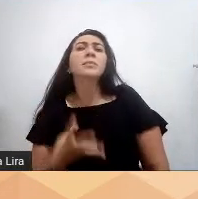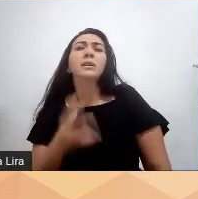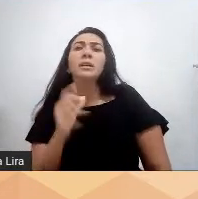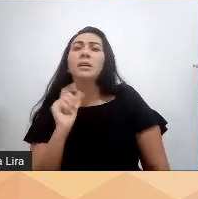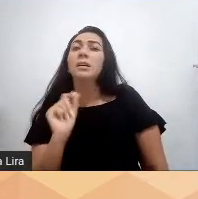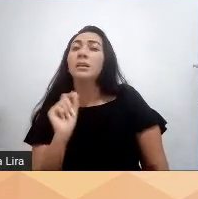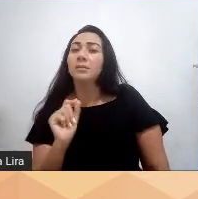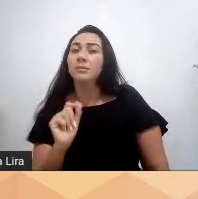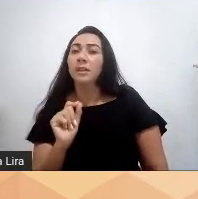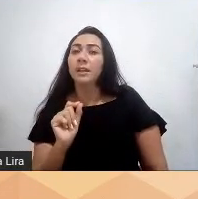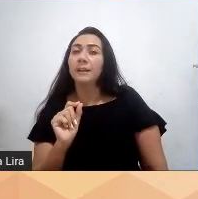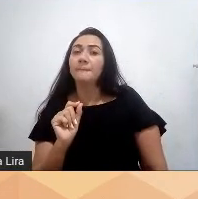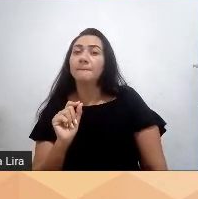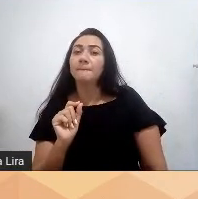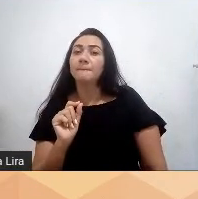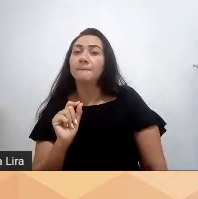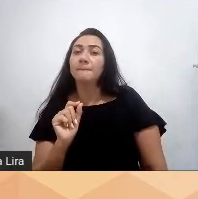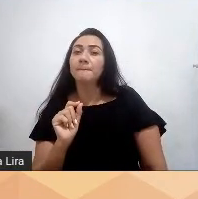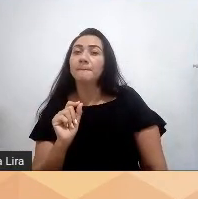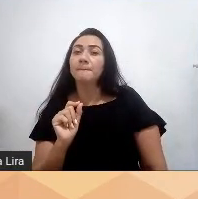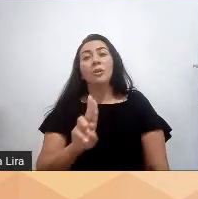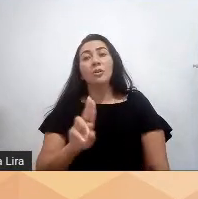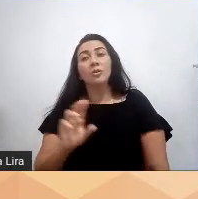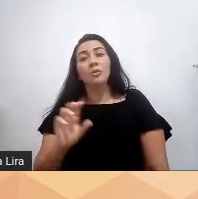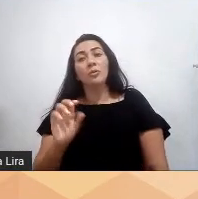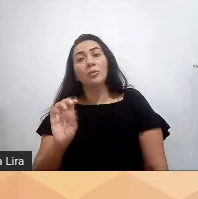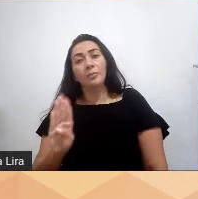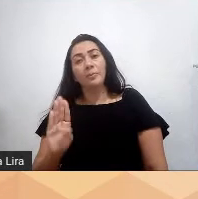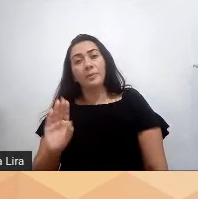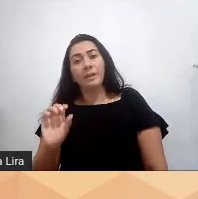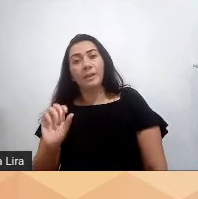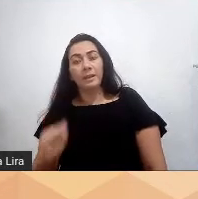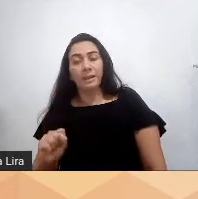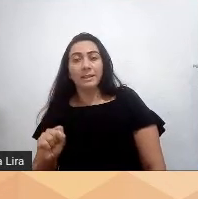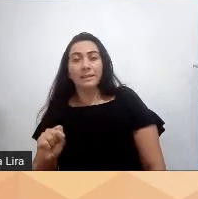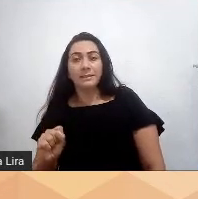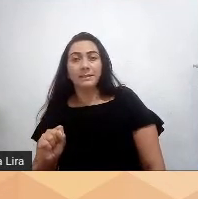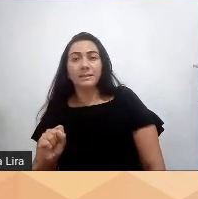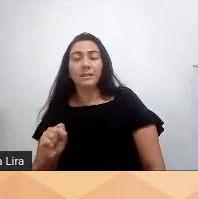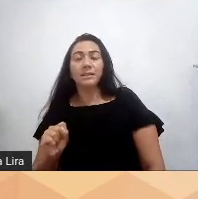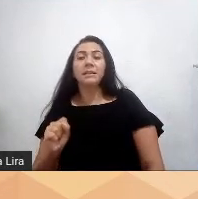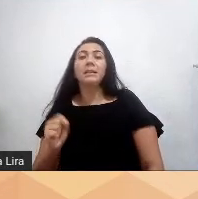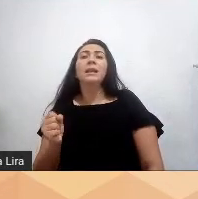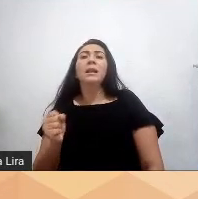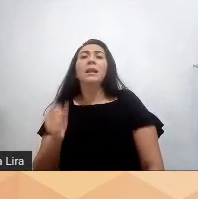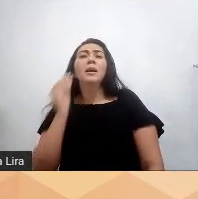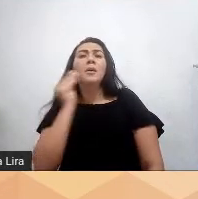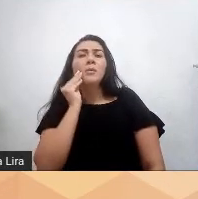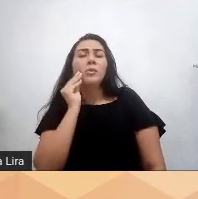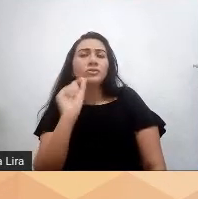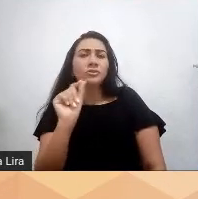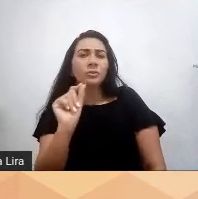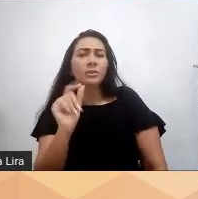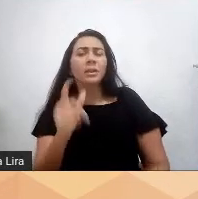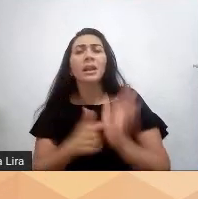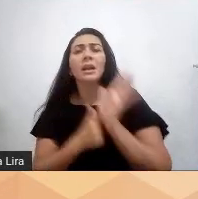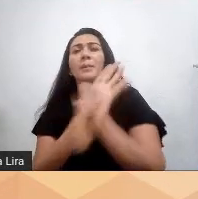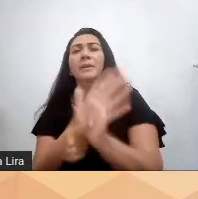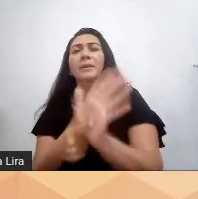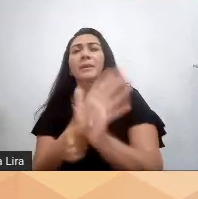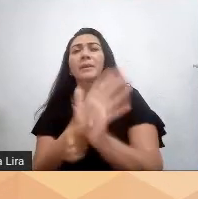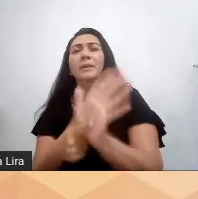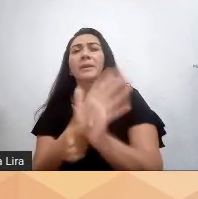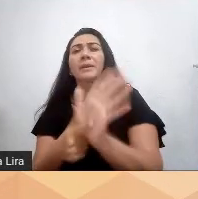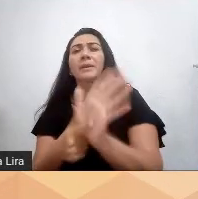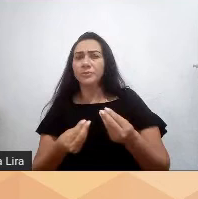que fala sobre a educação de qualidade, você vai estar oferecendo oficinas com profissionais aptos a exercer essa função, né?